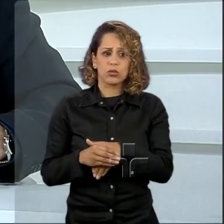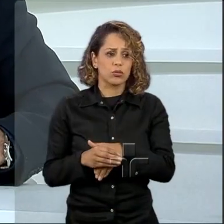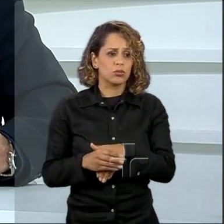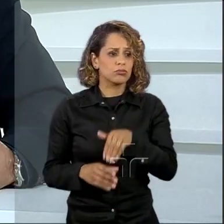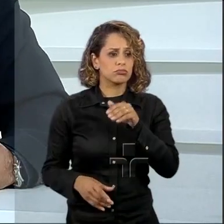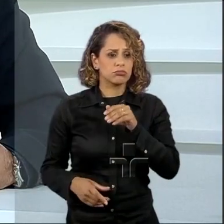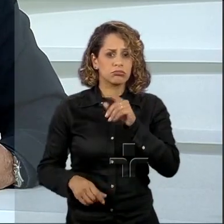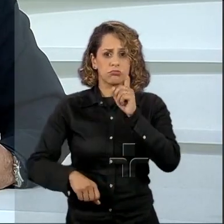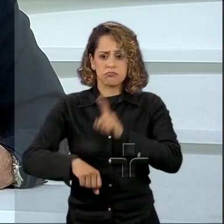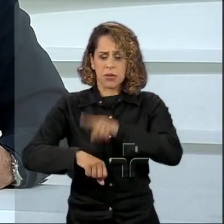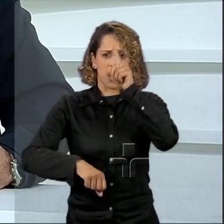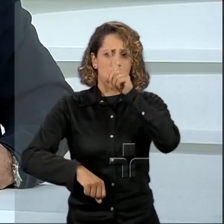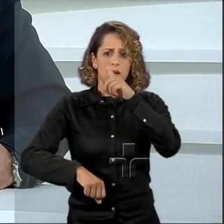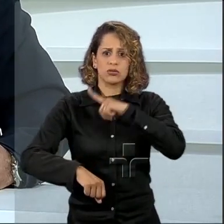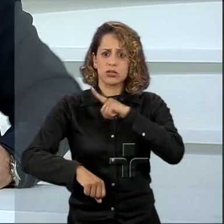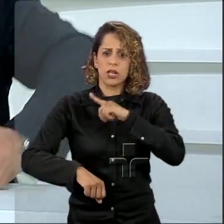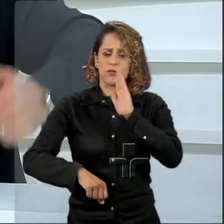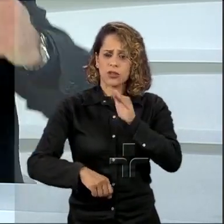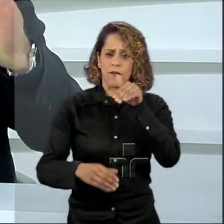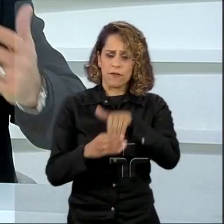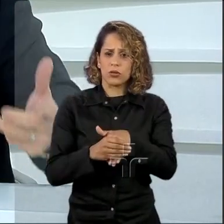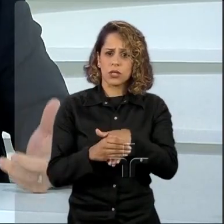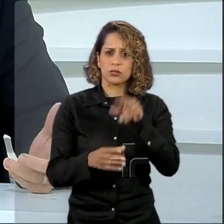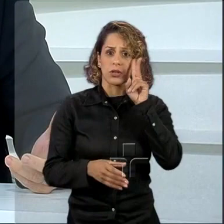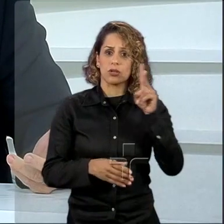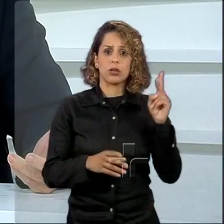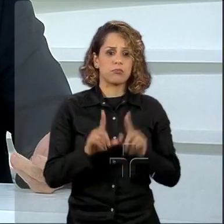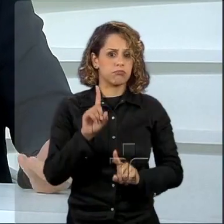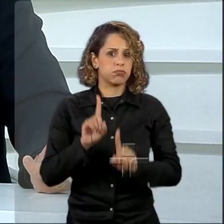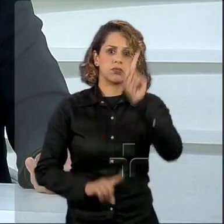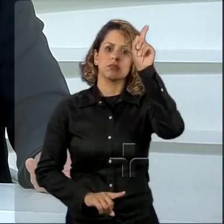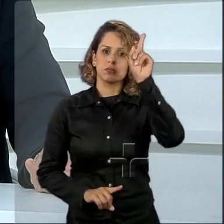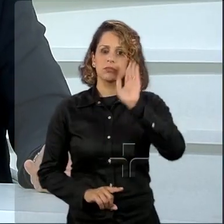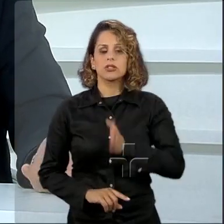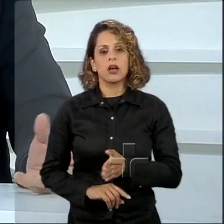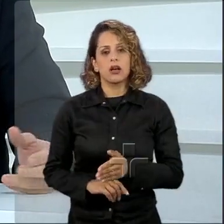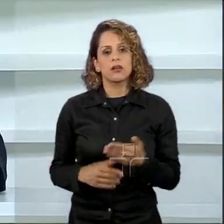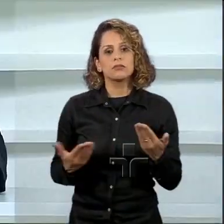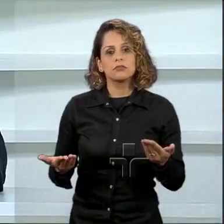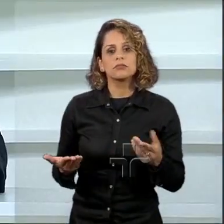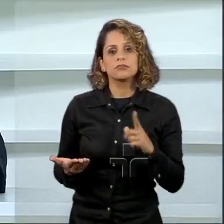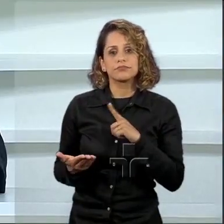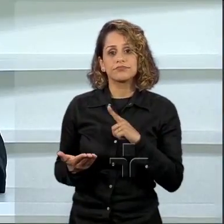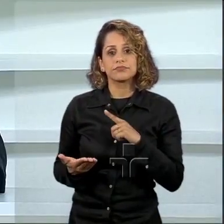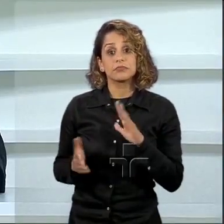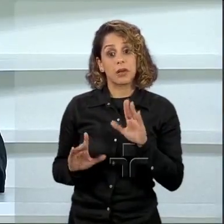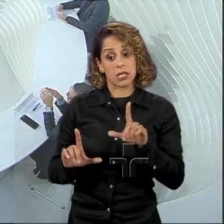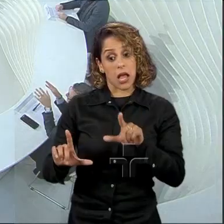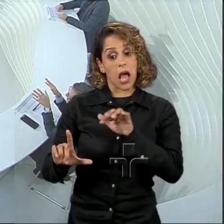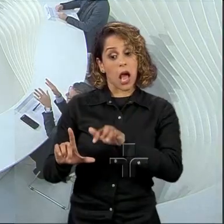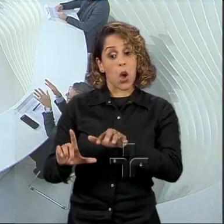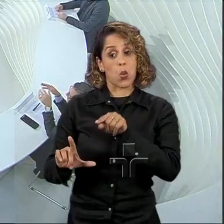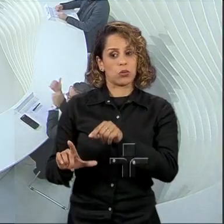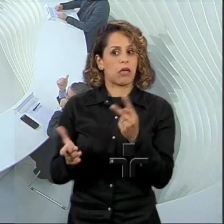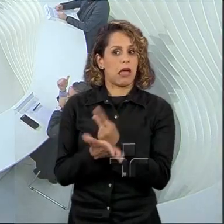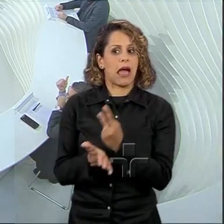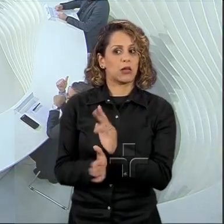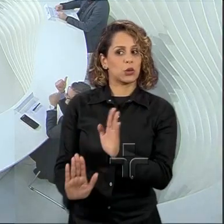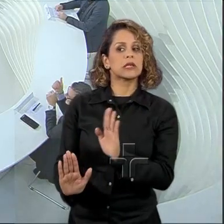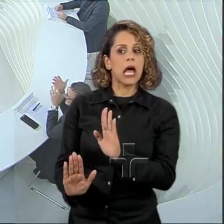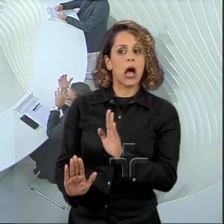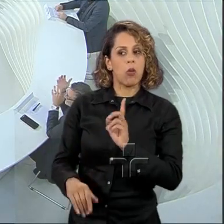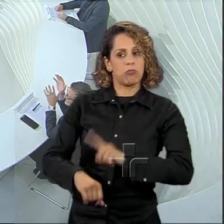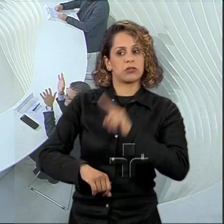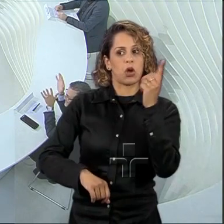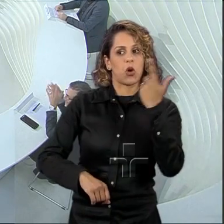A candidata a deputada estadual teve um recorde de votação, superou até o do filho. Mas quando é assim, a urna não falhou. Quando foi assim, a urna Mas não agora, falhou. sobre o que o Marcos